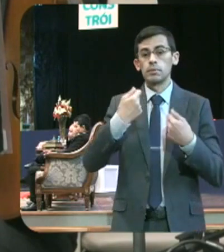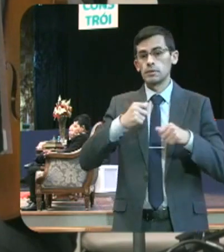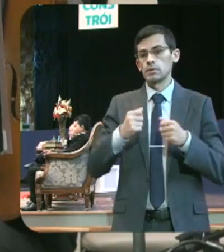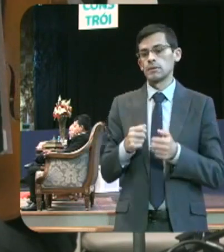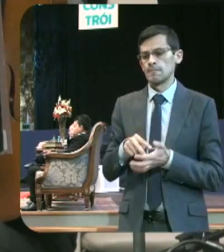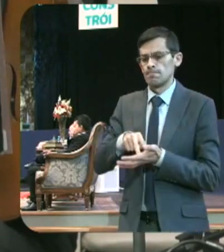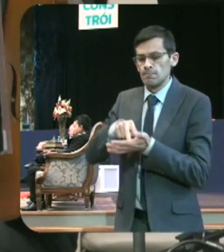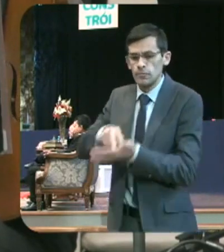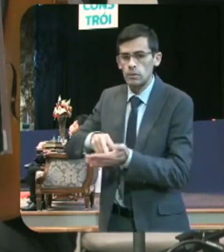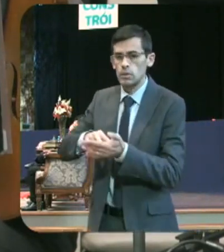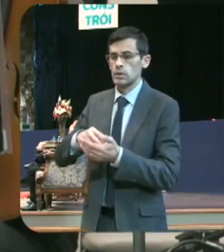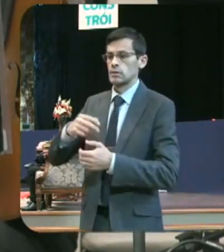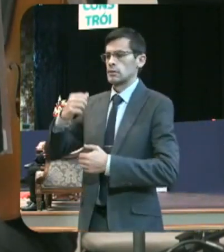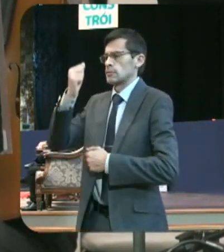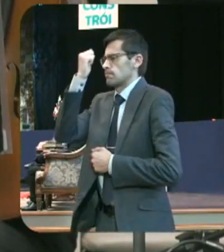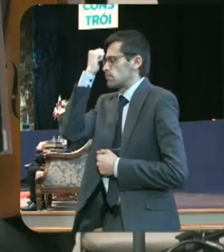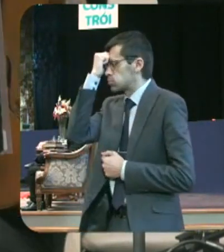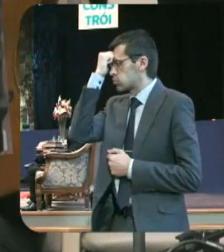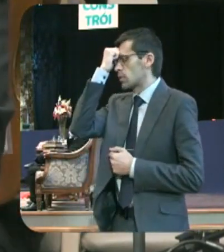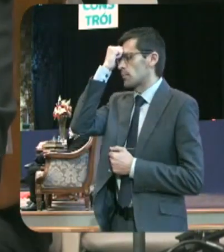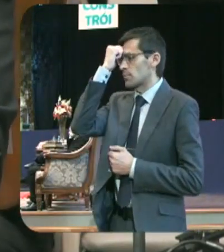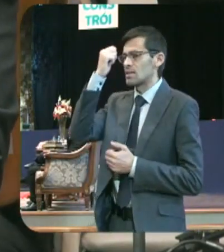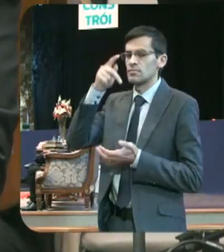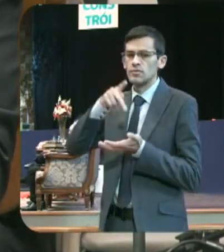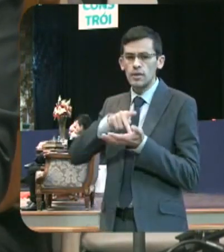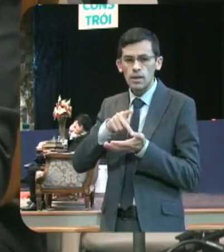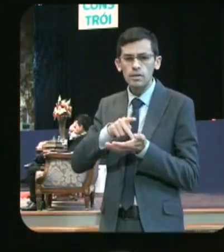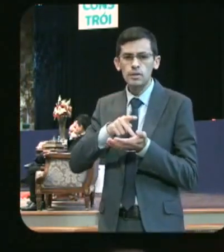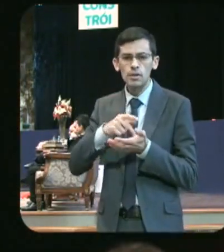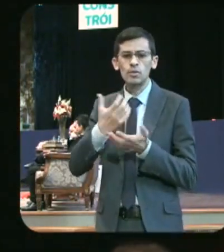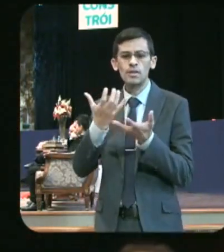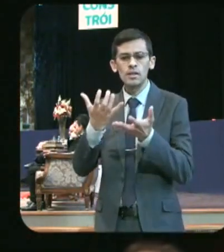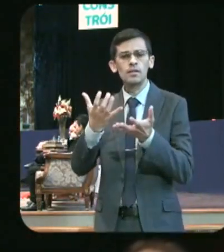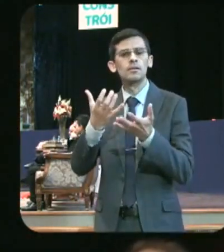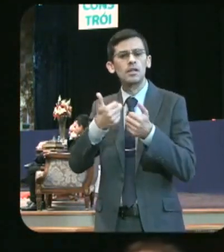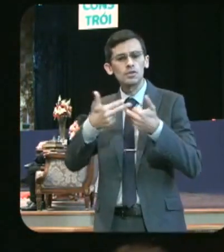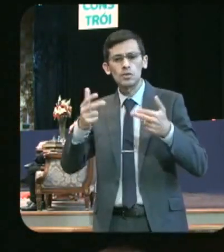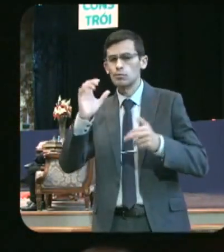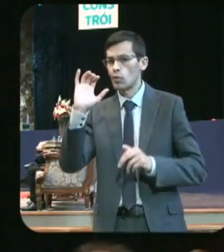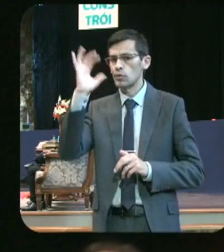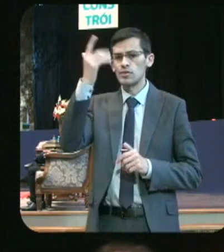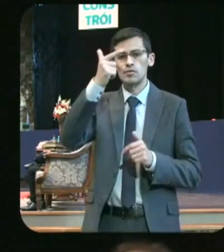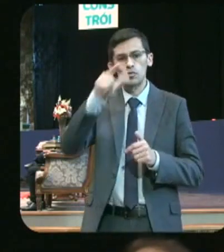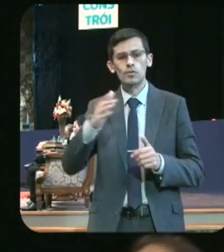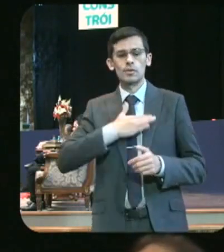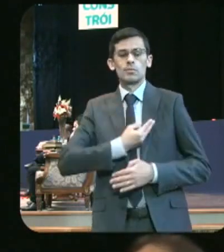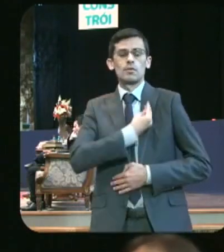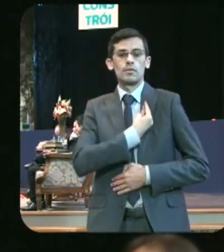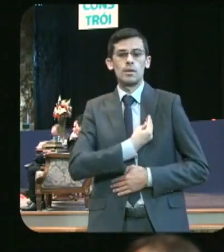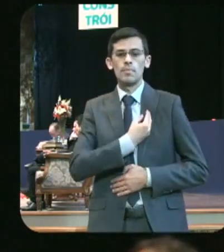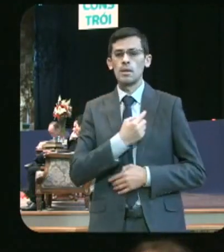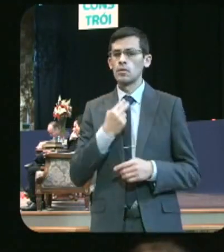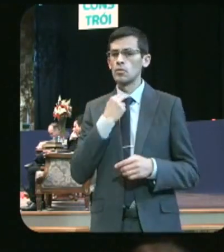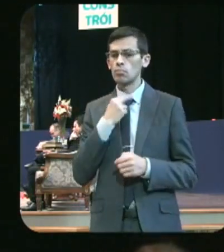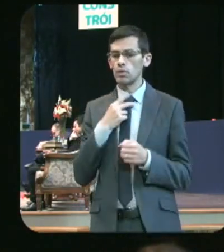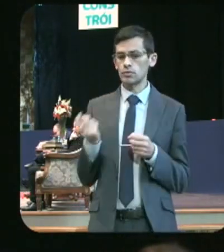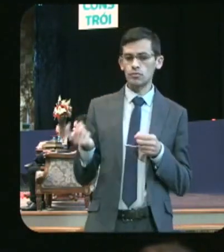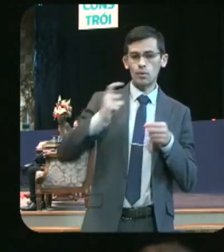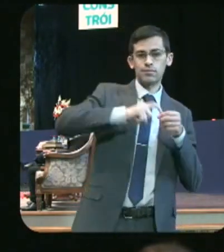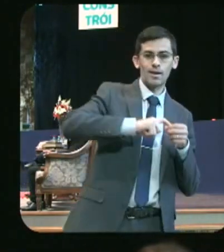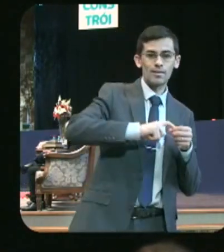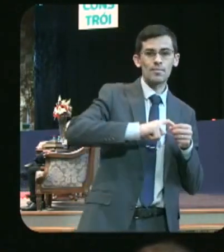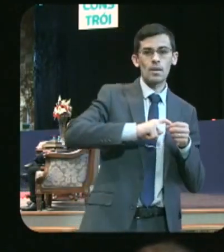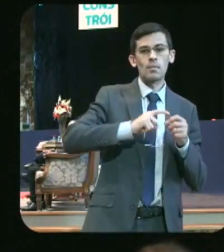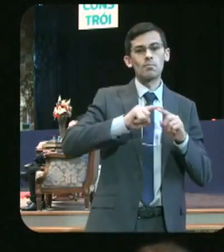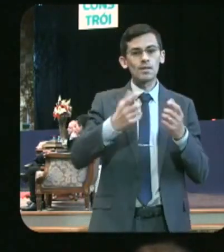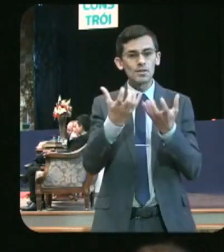arrependimento. Mas se a gente diz: puxa vida, como eu gostaria que essas coisas não acontecessem, mas eu não posso voltar atrás,